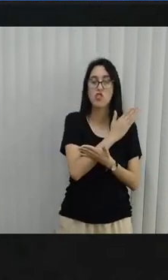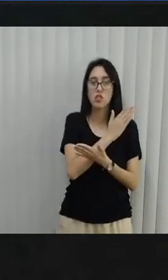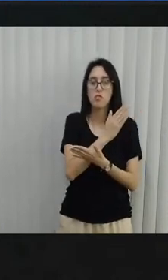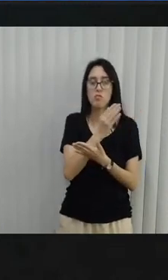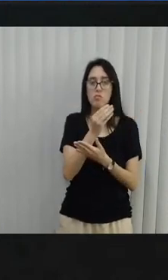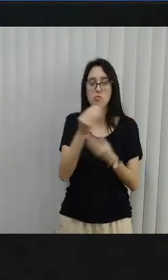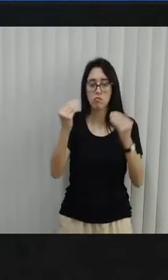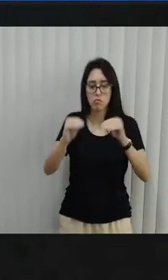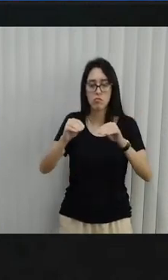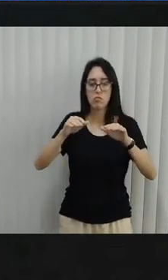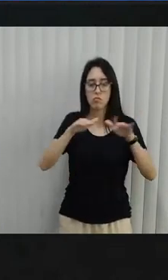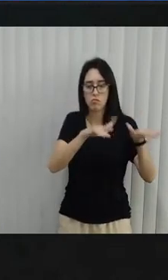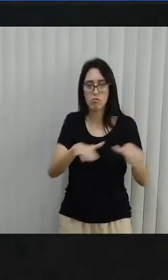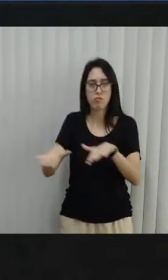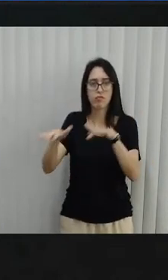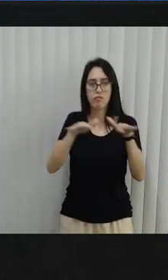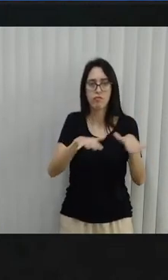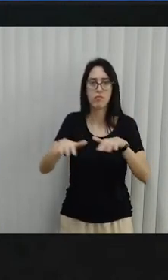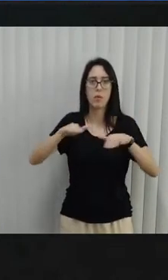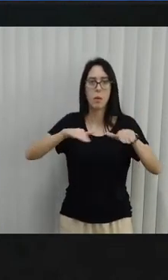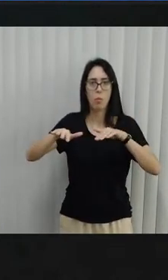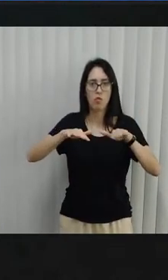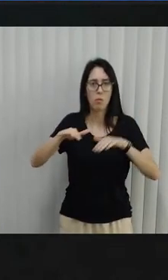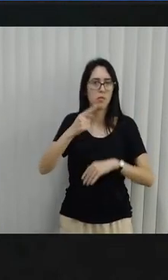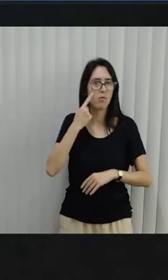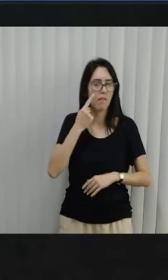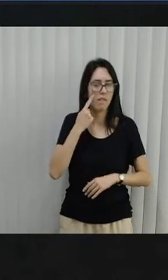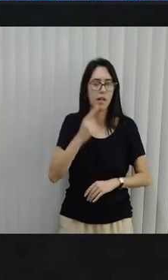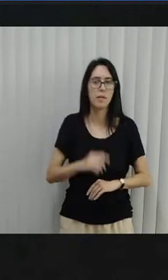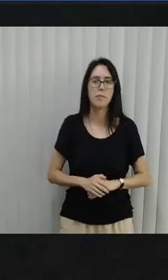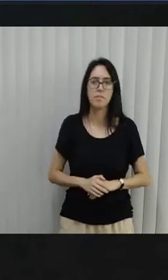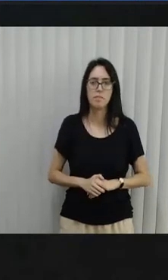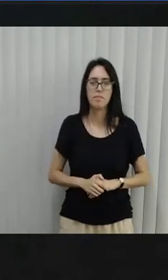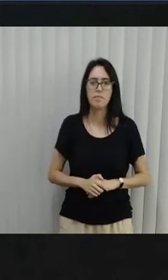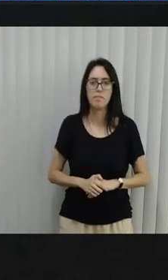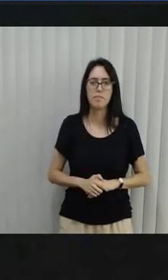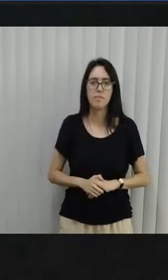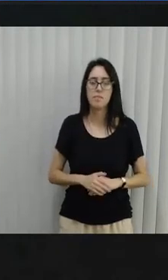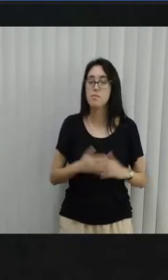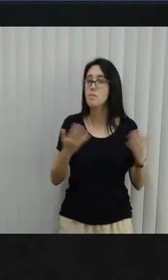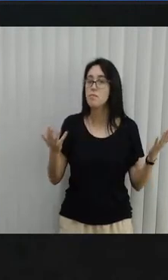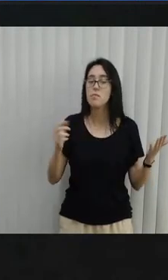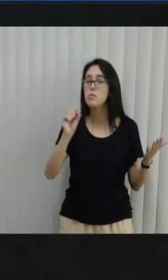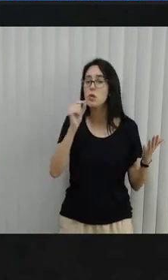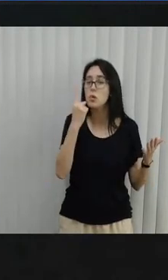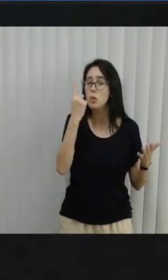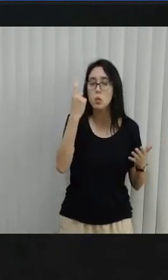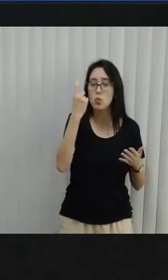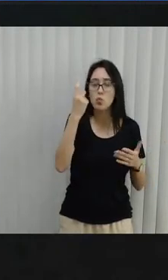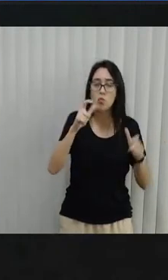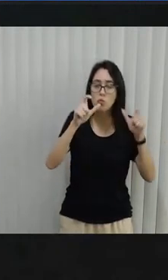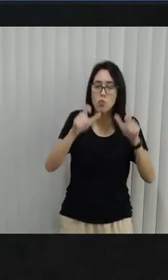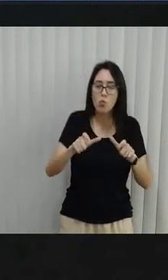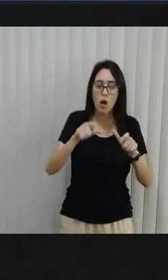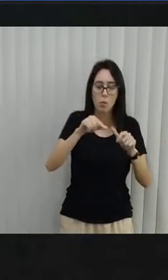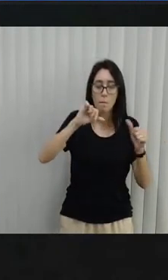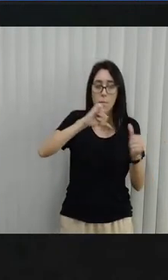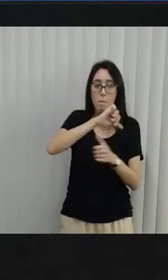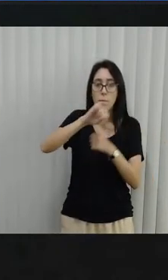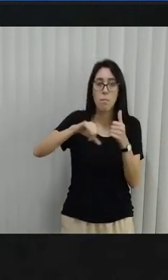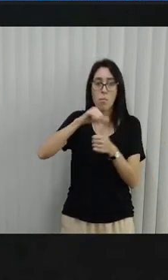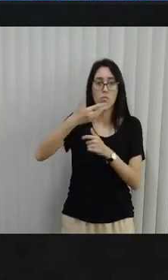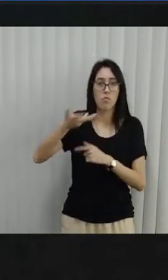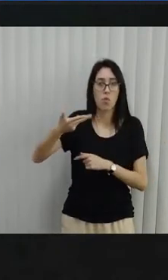chão, tirar todo esse código aqui do Mova, colocar o mover chão, o único lugar que eu altero a velocidade,